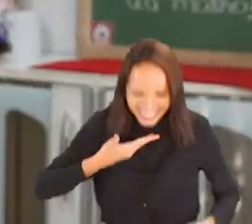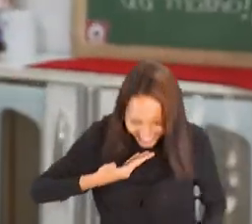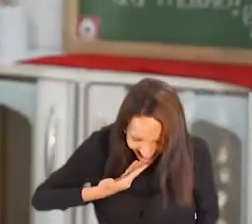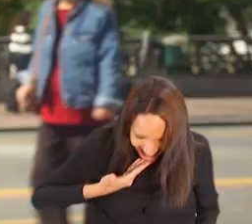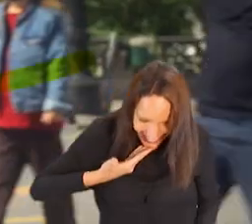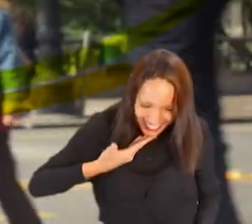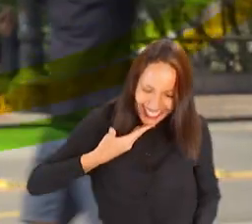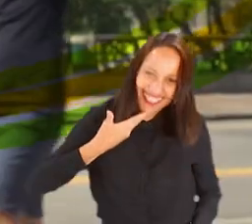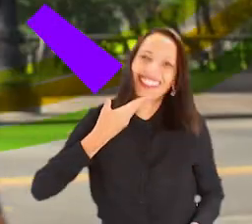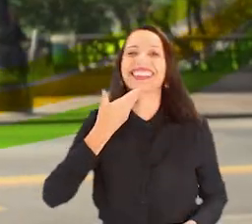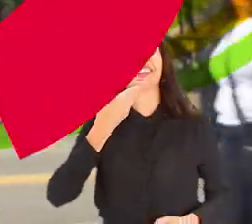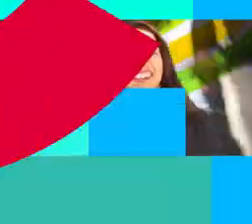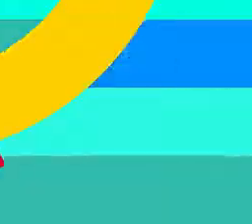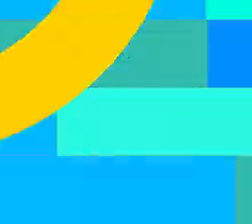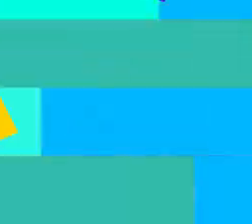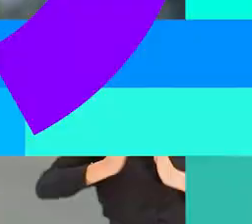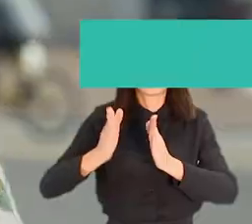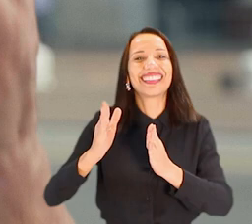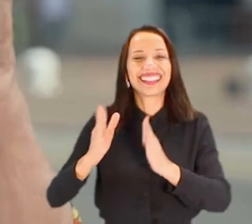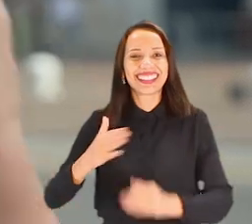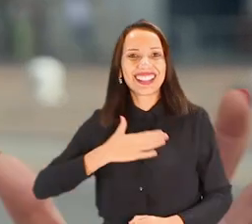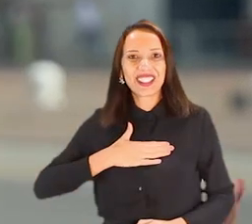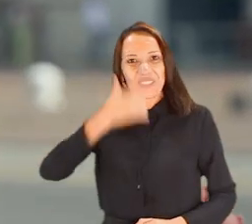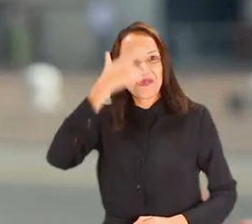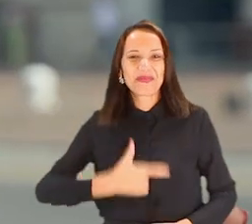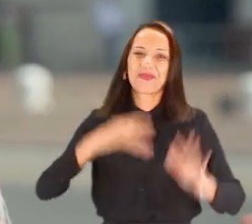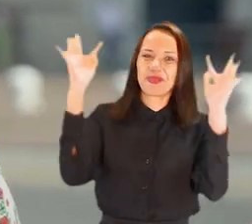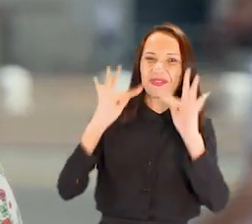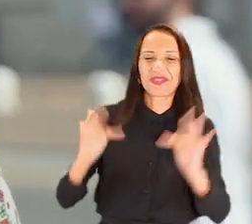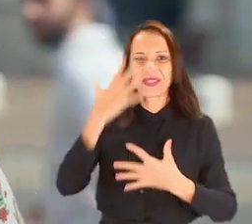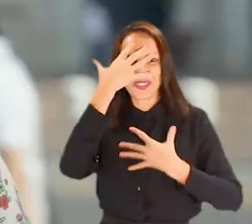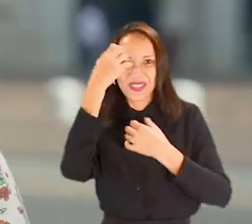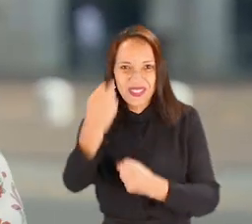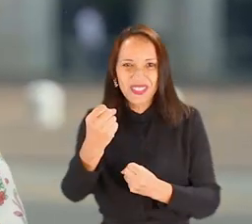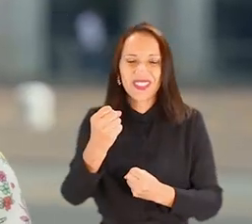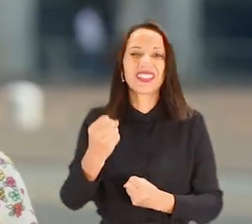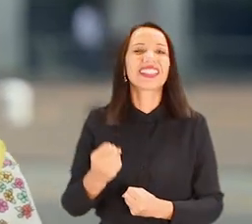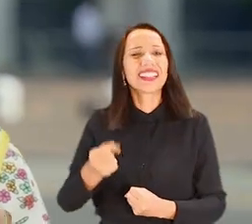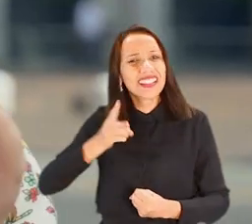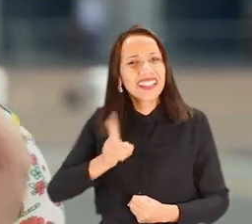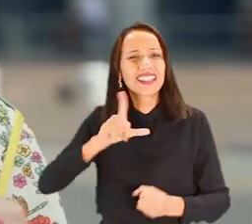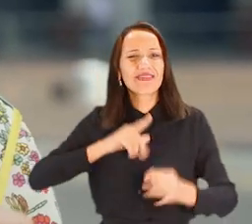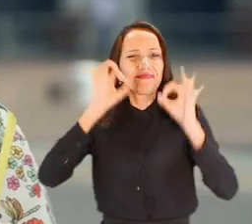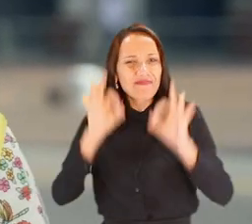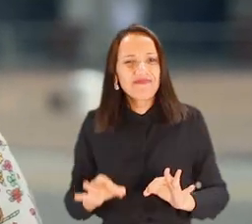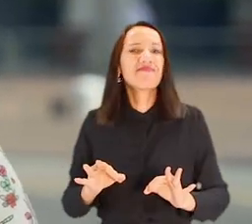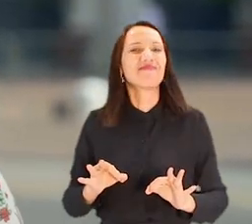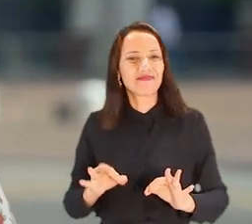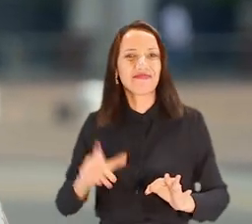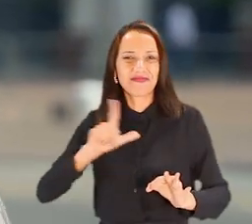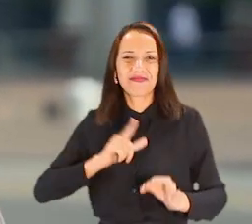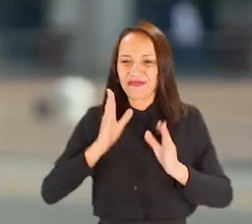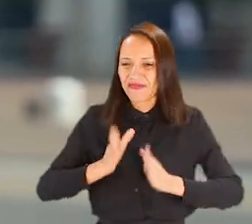melhorar. Ergue essa cabeça. Eu estou muito feliz e confiante. Eu nunca tive tanta certeza que